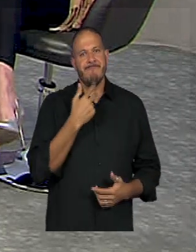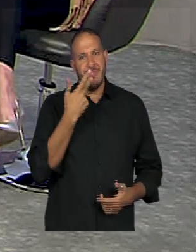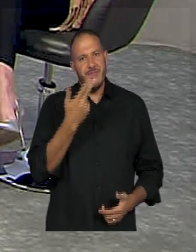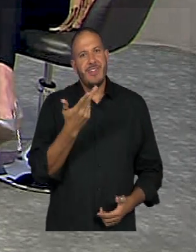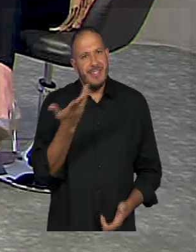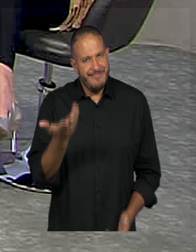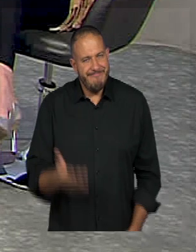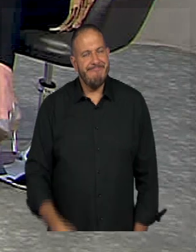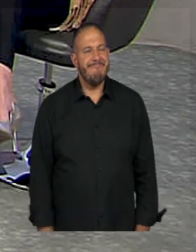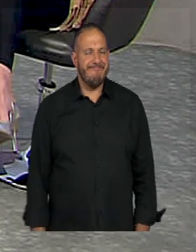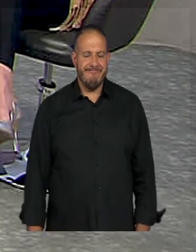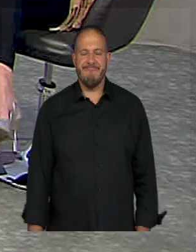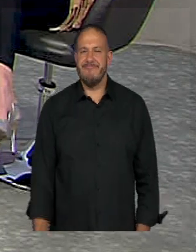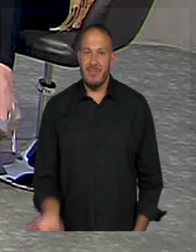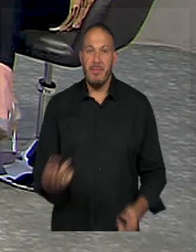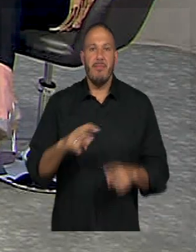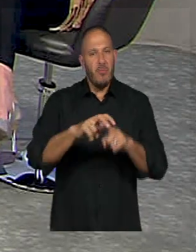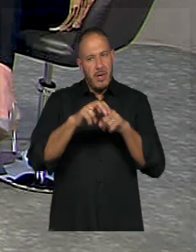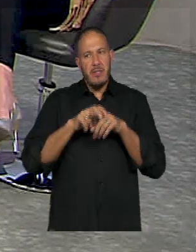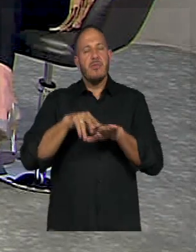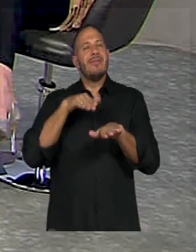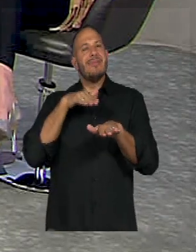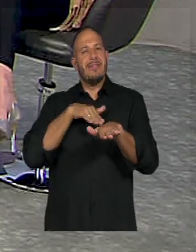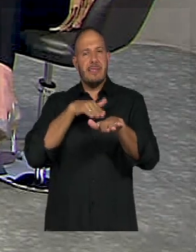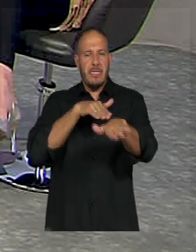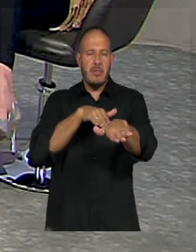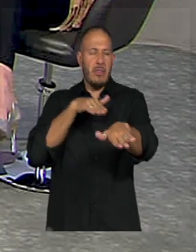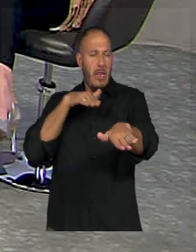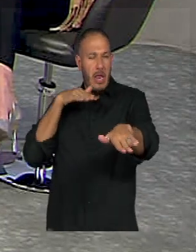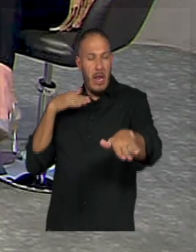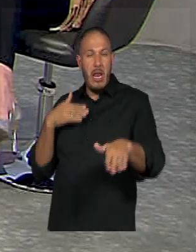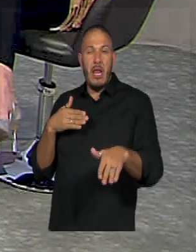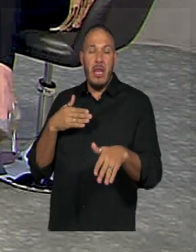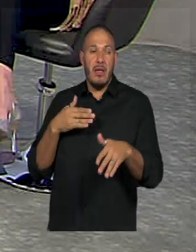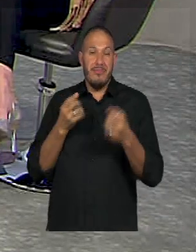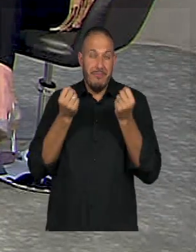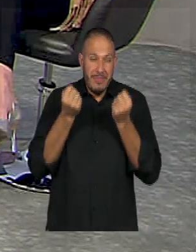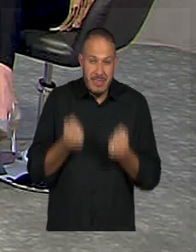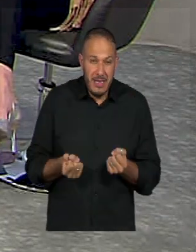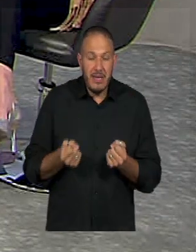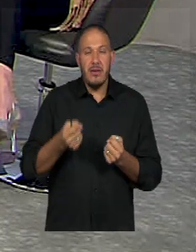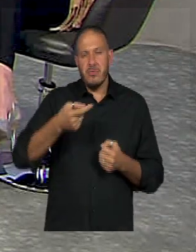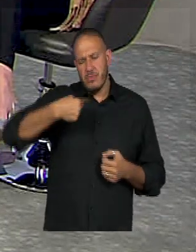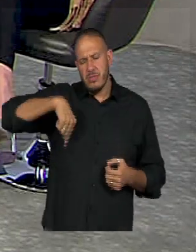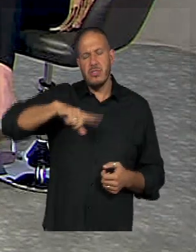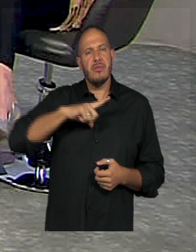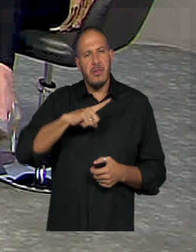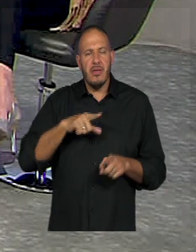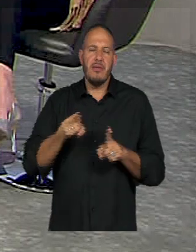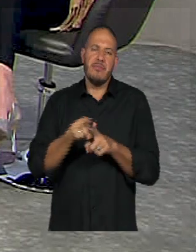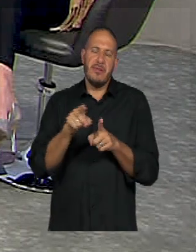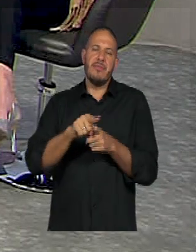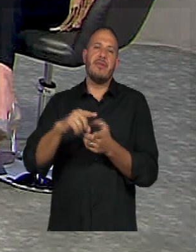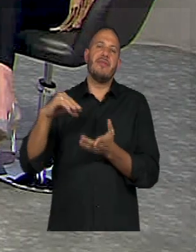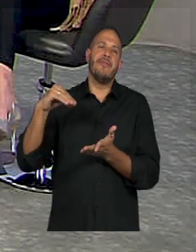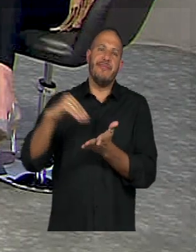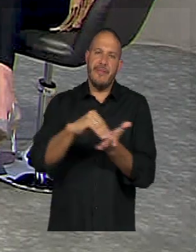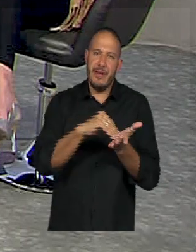Devido ao trânsito caótico que a gente tem, devido a toda a